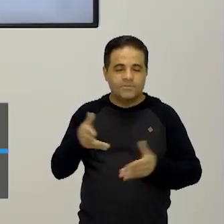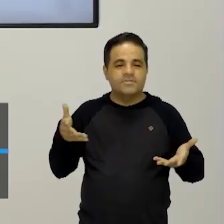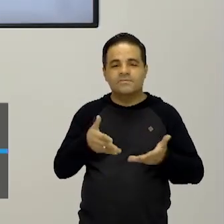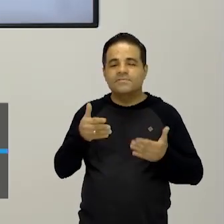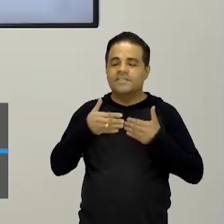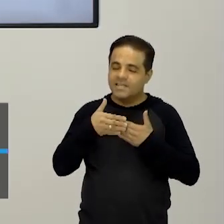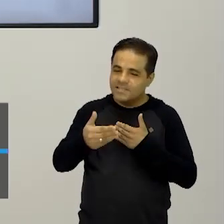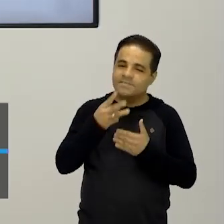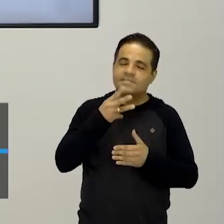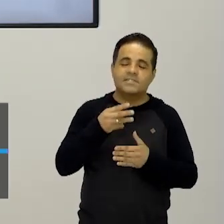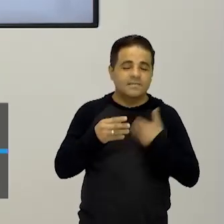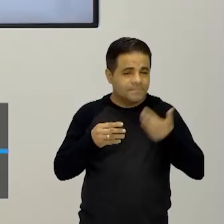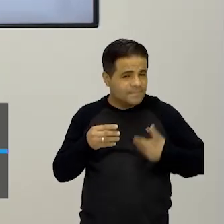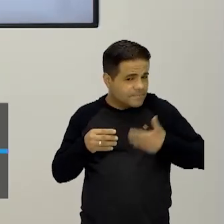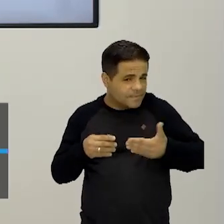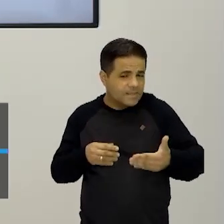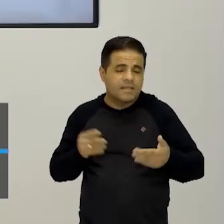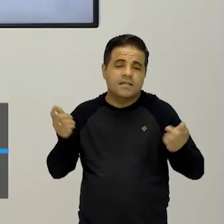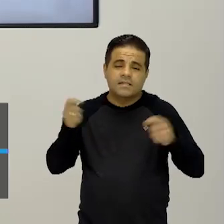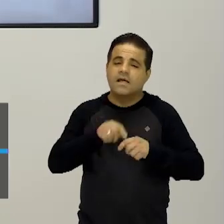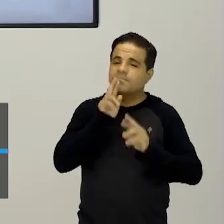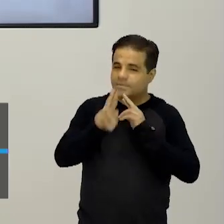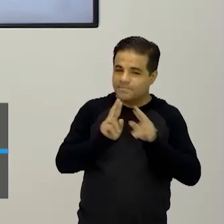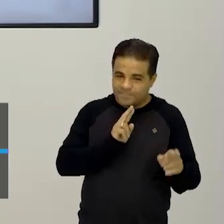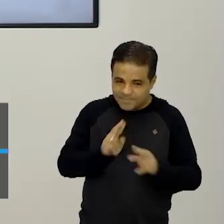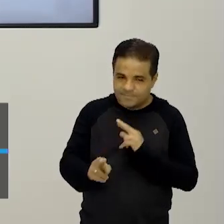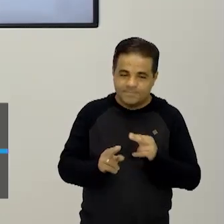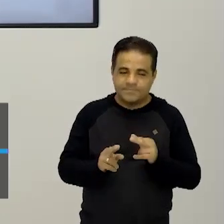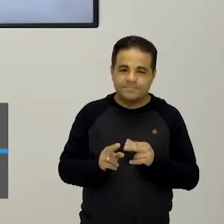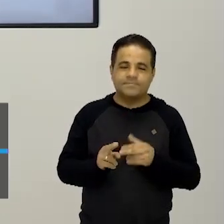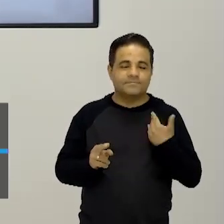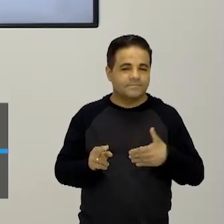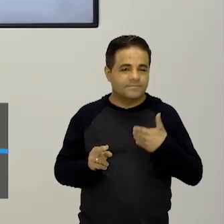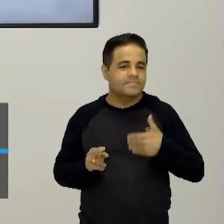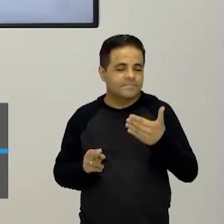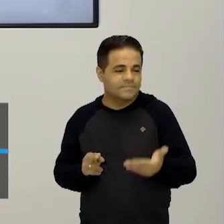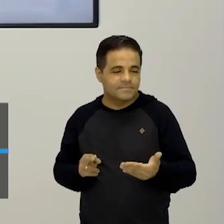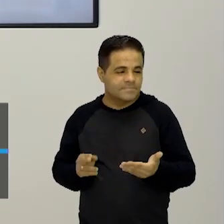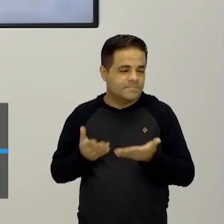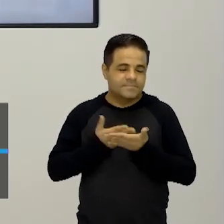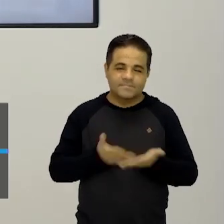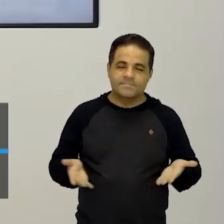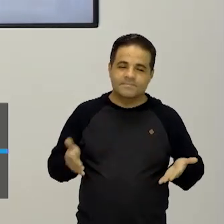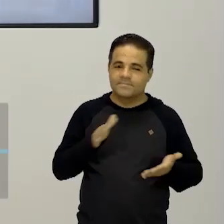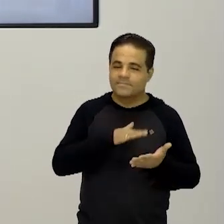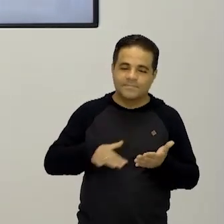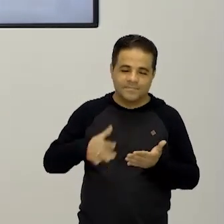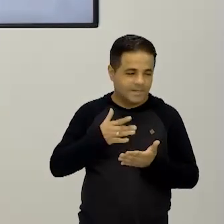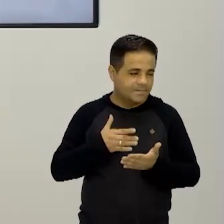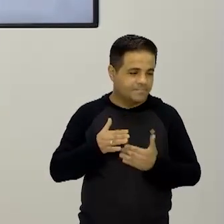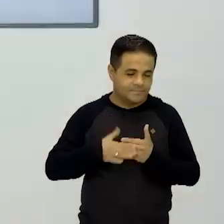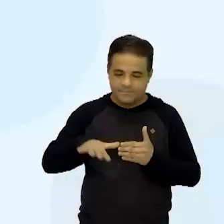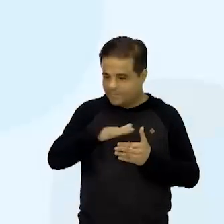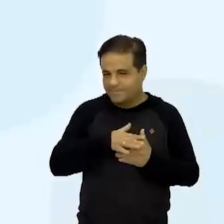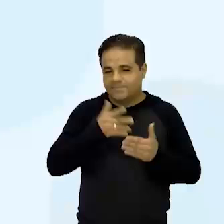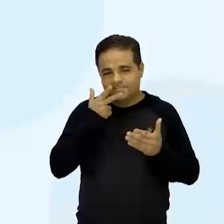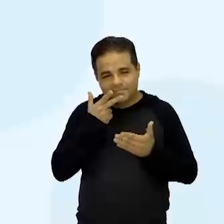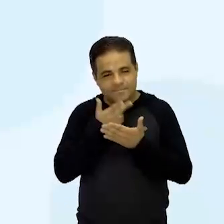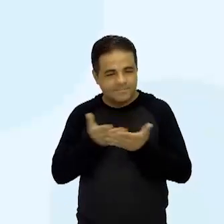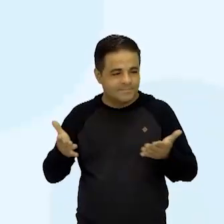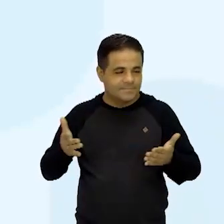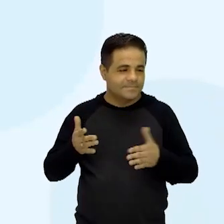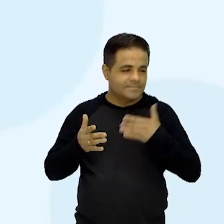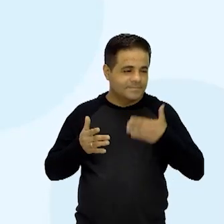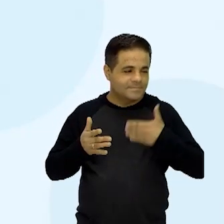olhar para a imagem, vai responder a pergunta, que é só para vocês colocarem lá uma nacionalidade, ok? Então, ó, primeira